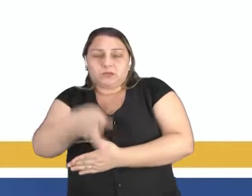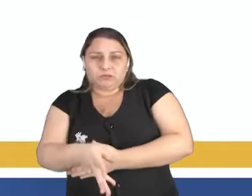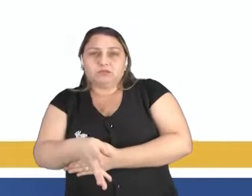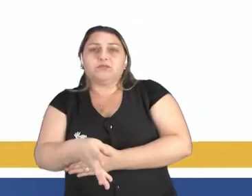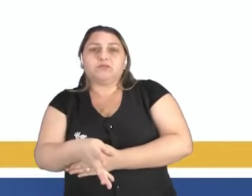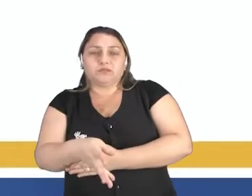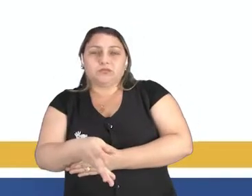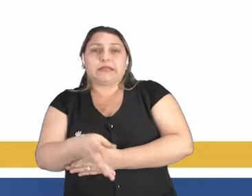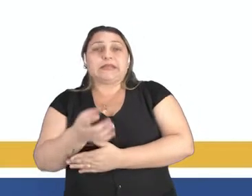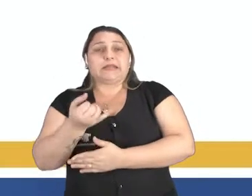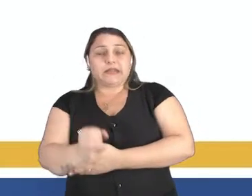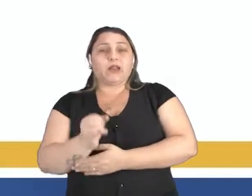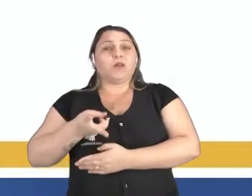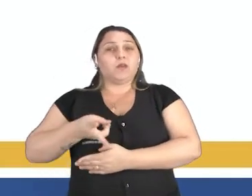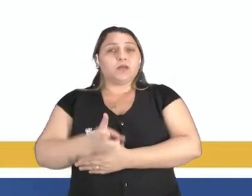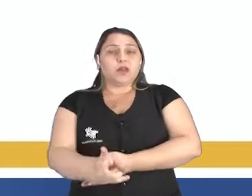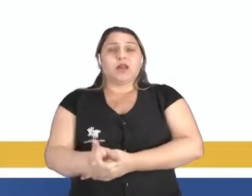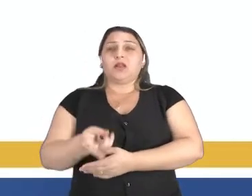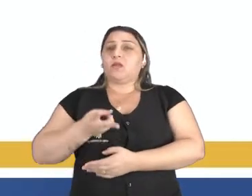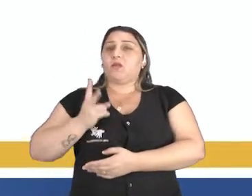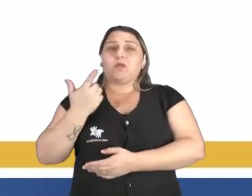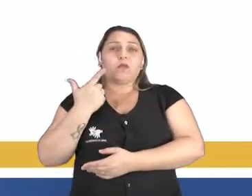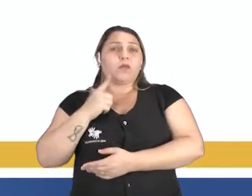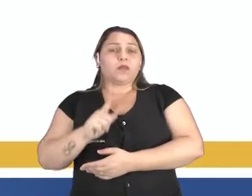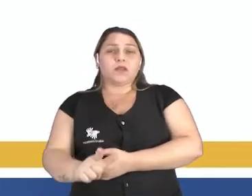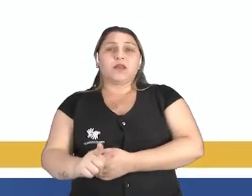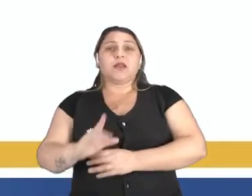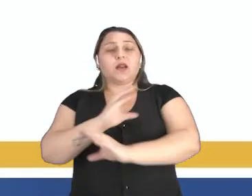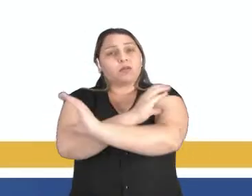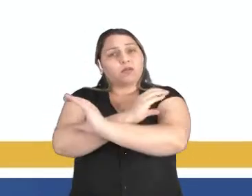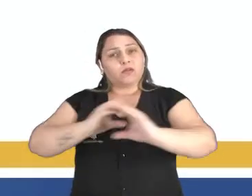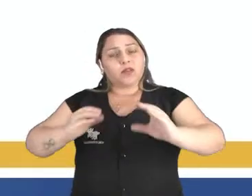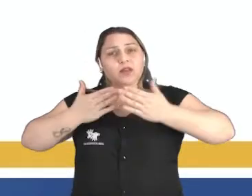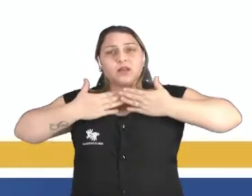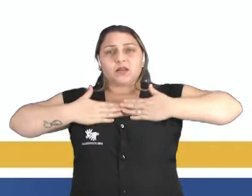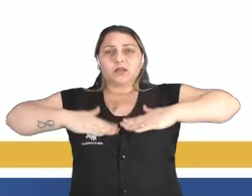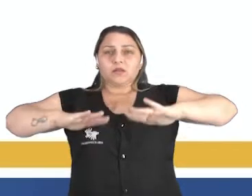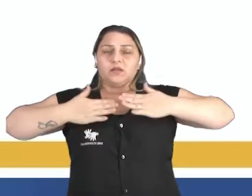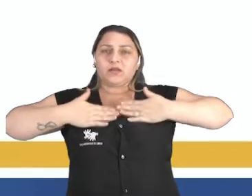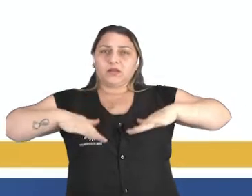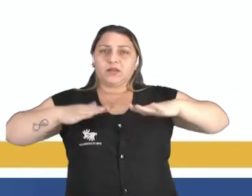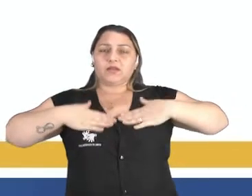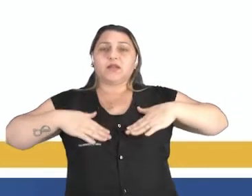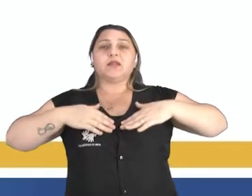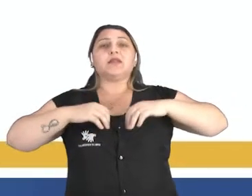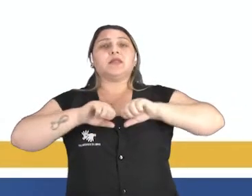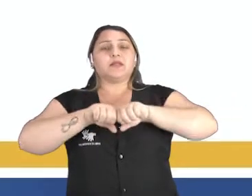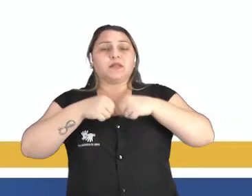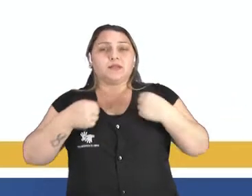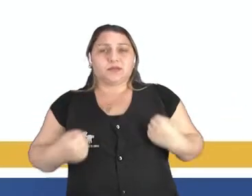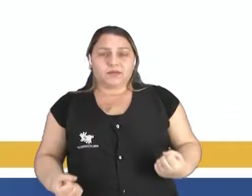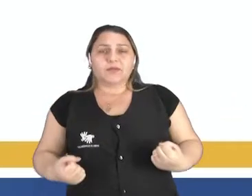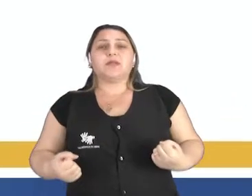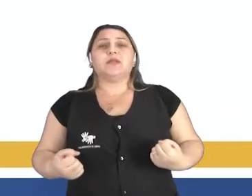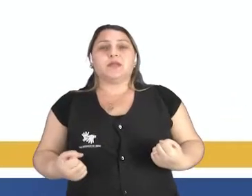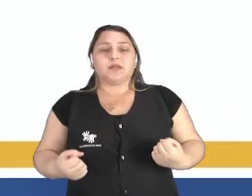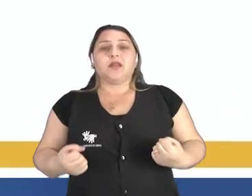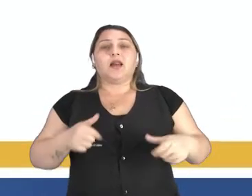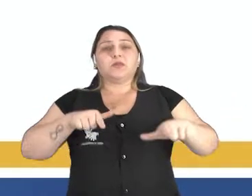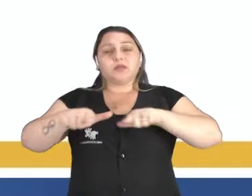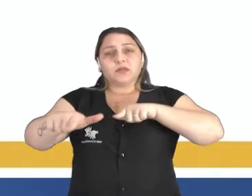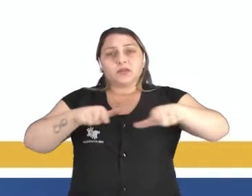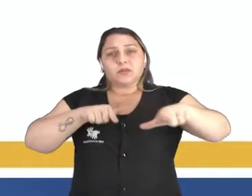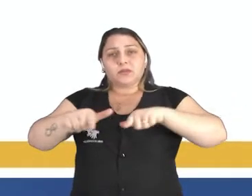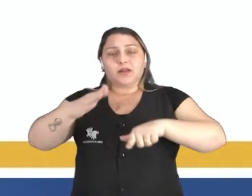inflamam, né. Se permanecesse, não manteria a confiança e a tranquilidade, ora quebradas e indispensáveis ao